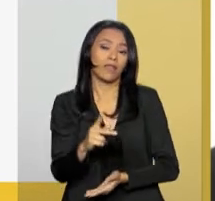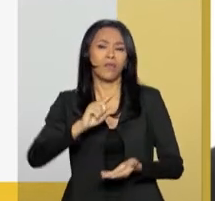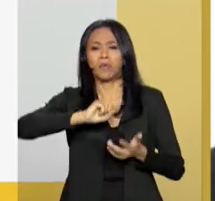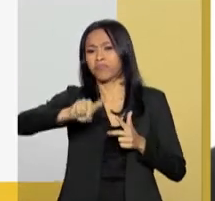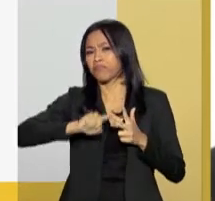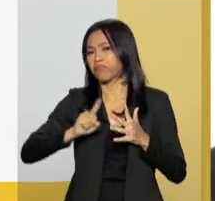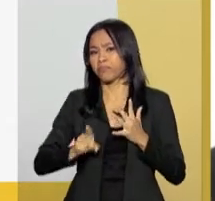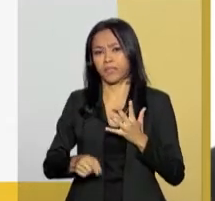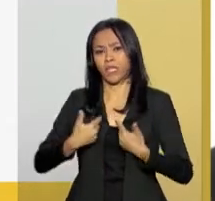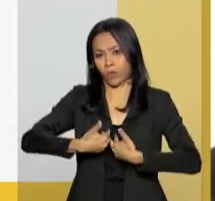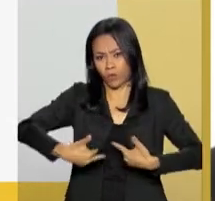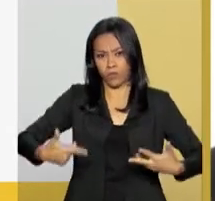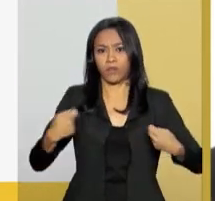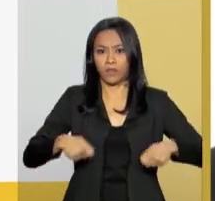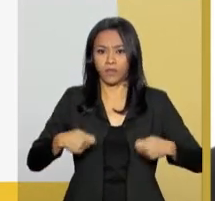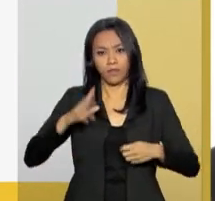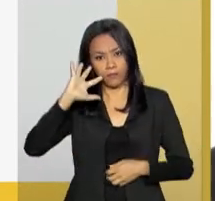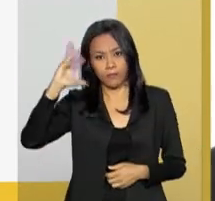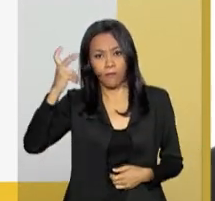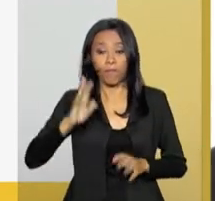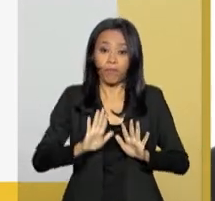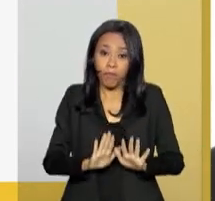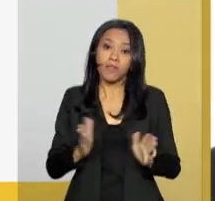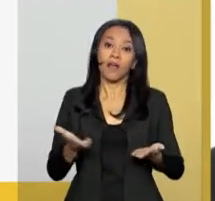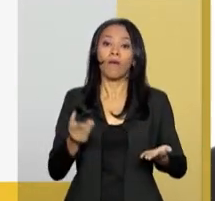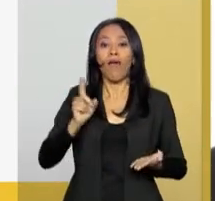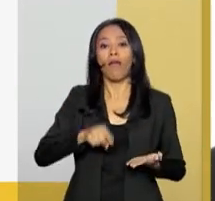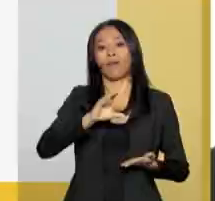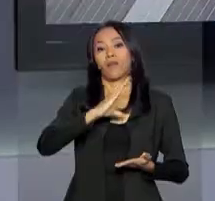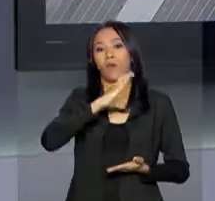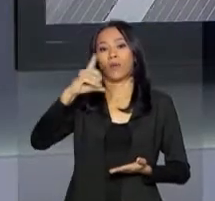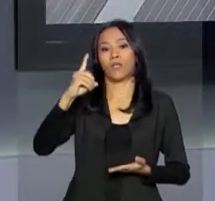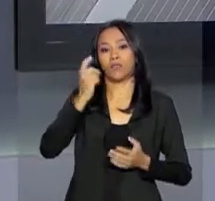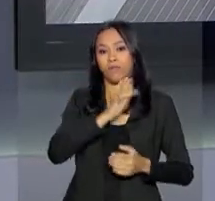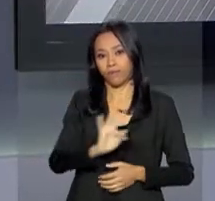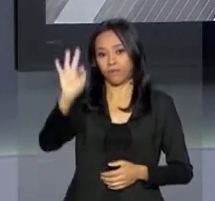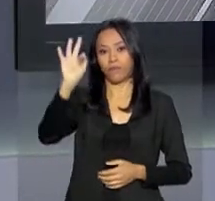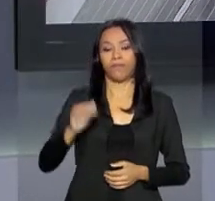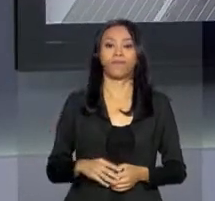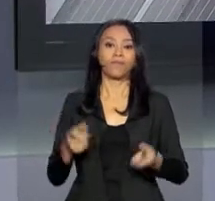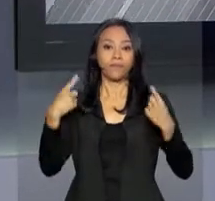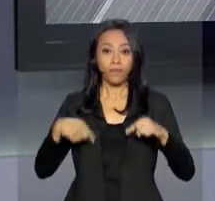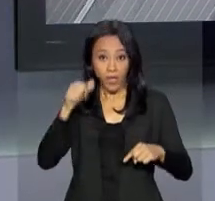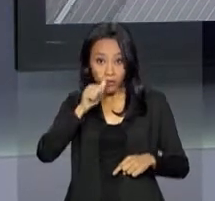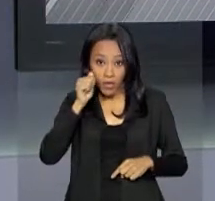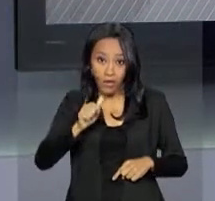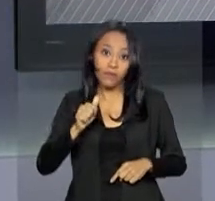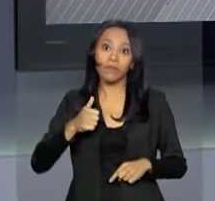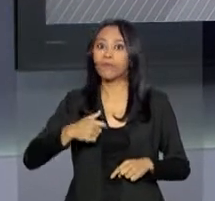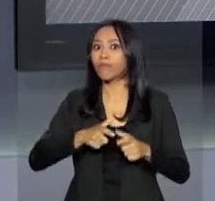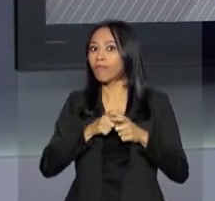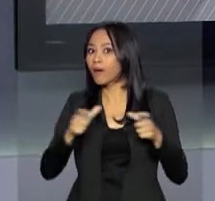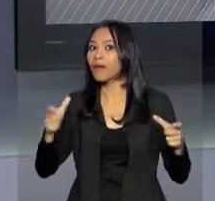de questões que tem que ser tratadas. Agora tudo sobre a coordenação federal. As mulheres estão ganhando cada vez